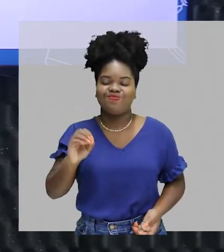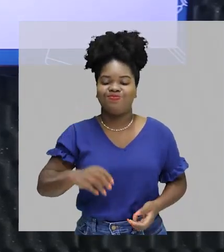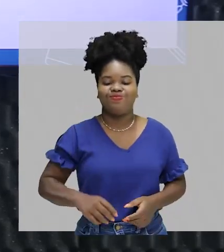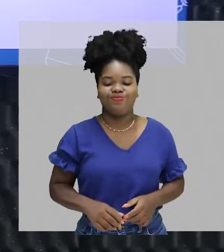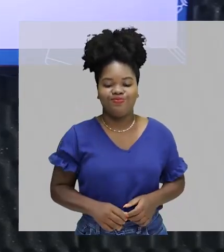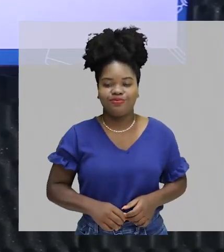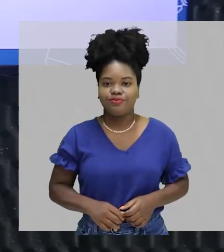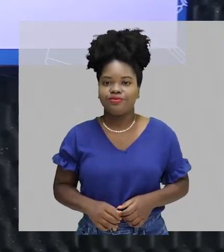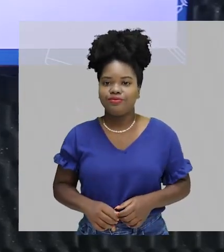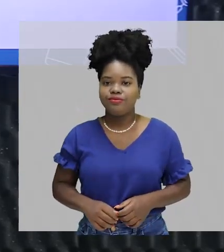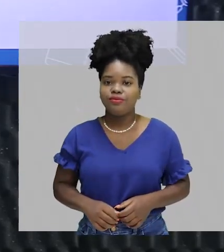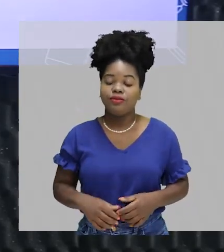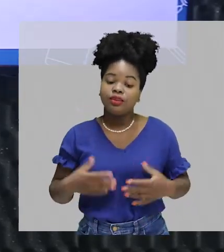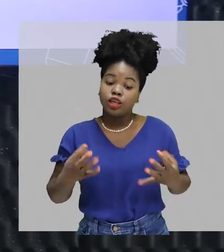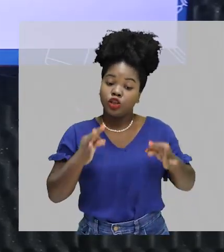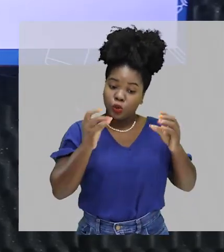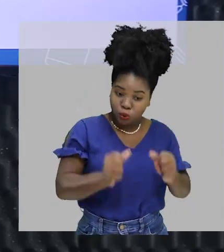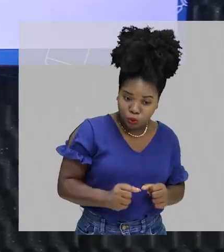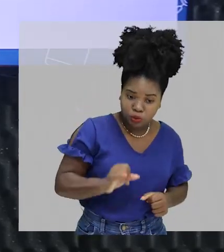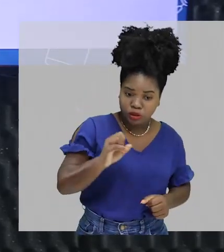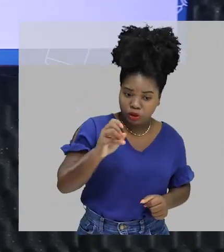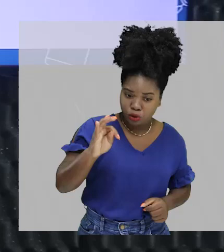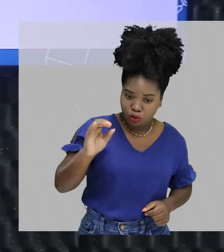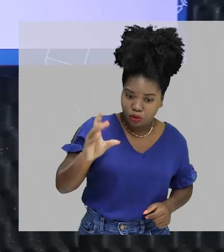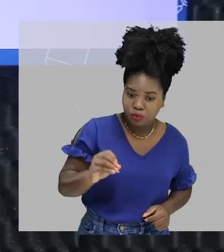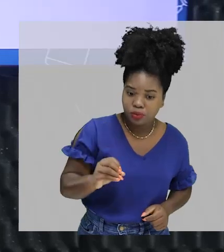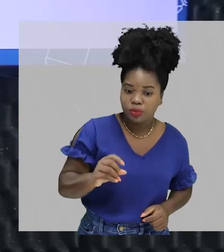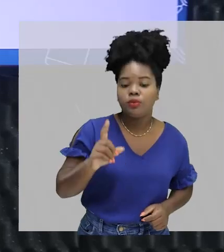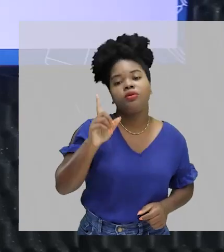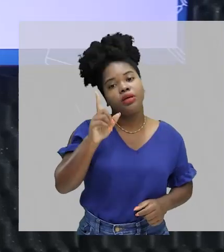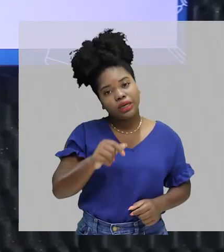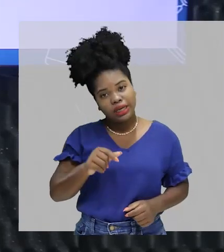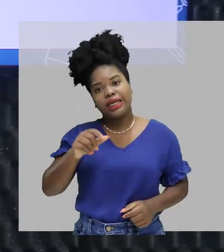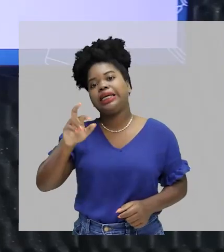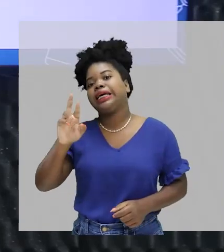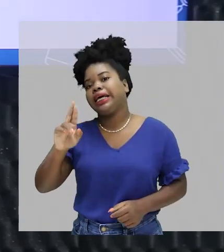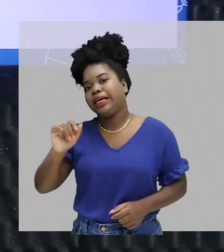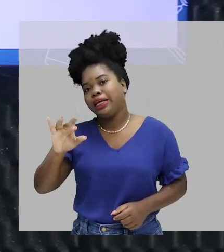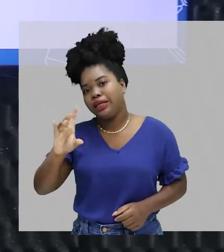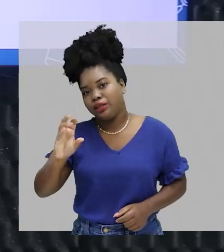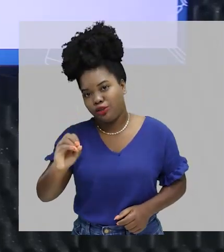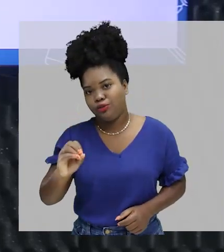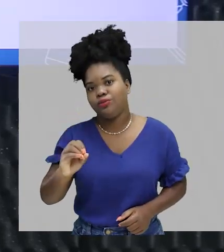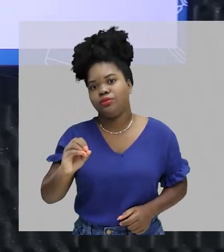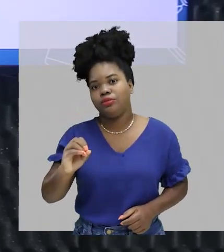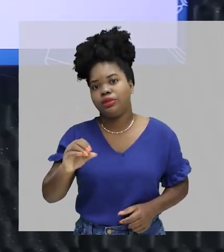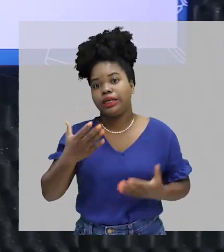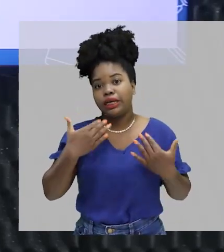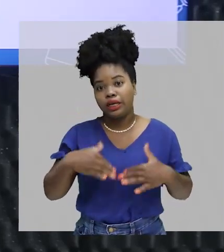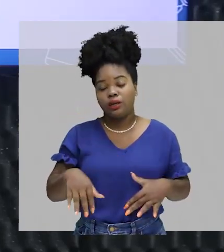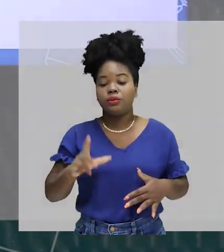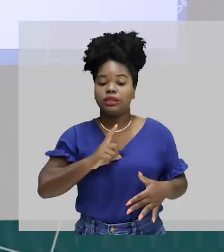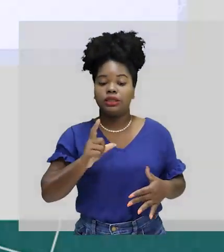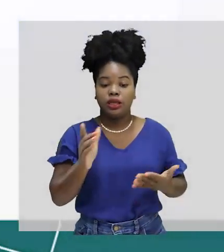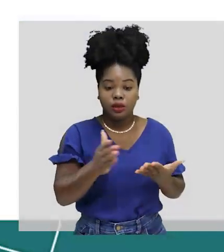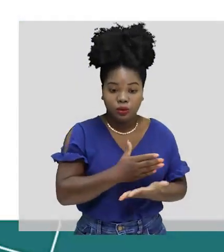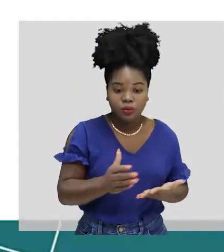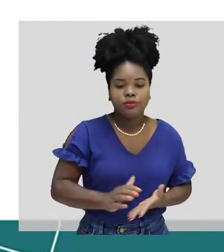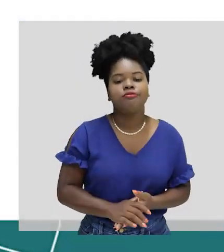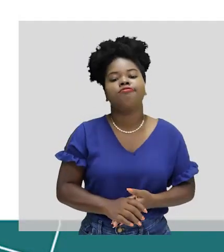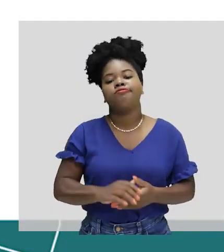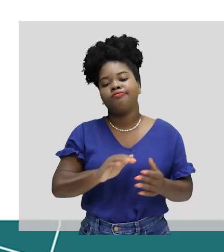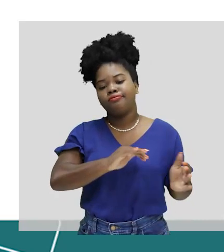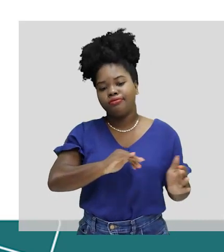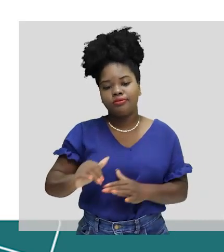radiação. Nem todo isótopo ele é radioisótopo. Tudo bem, turminha? E